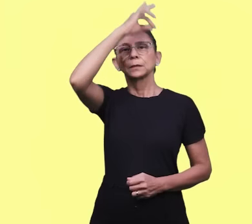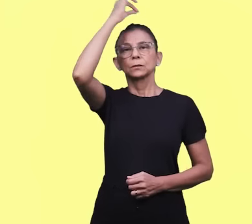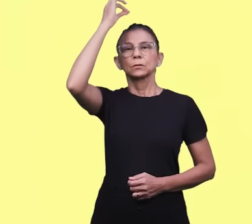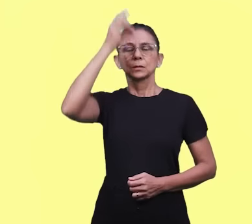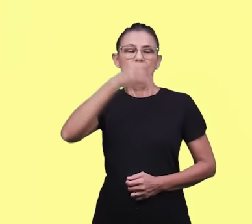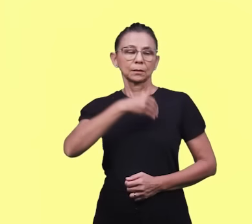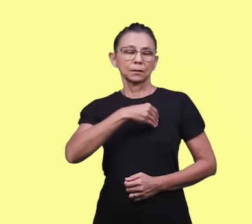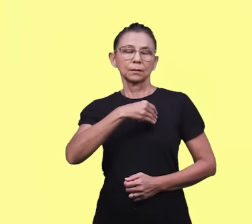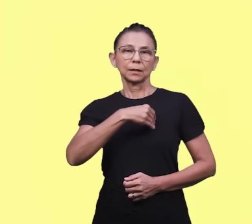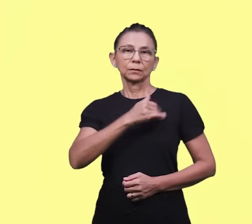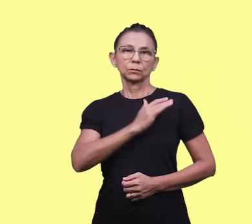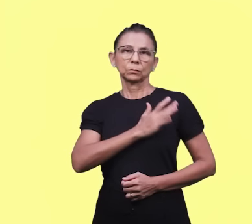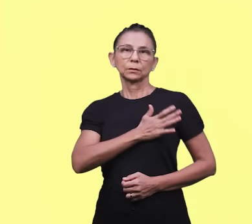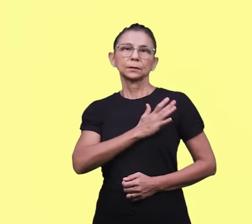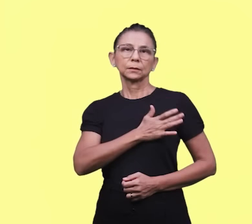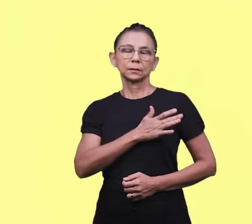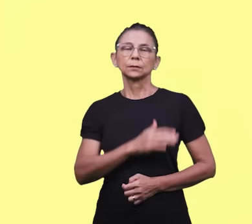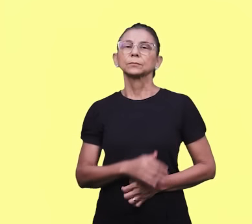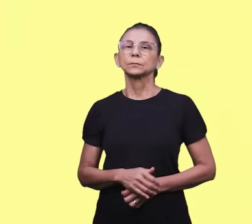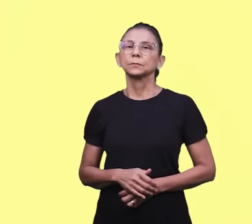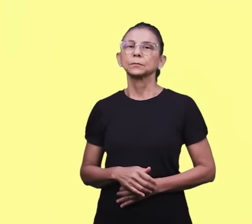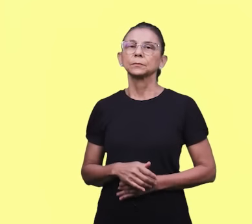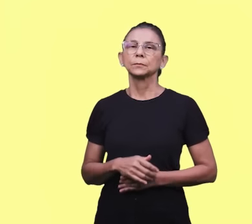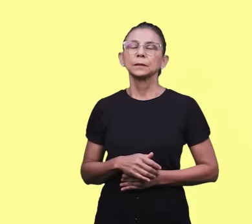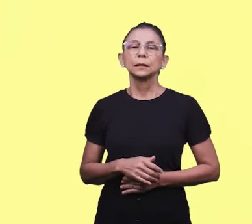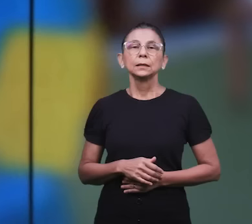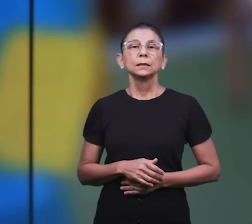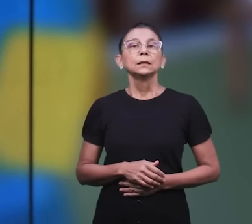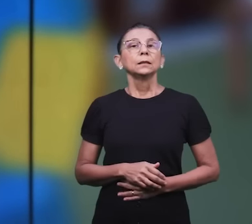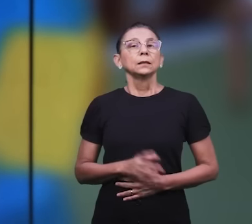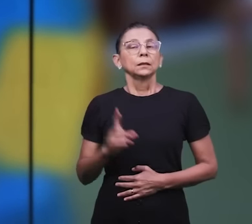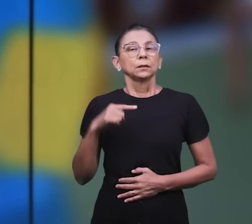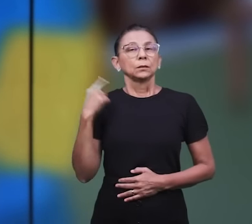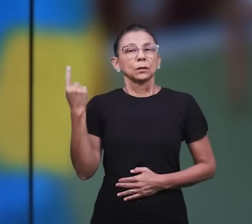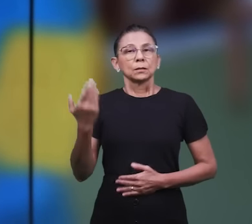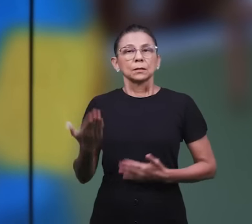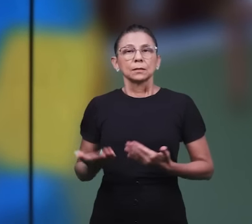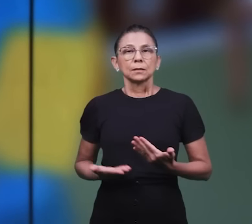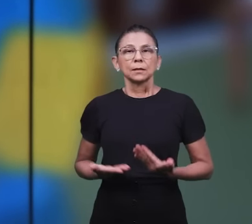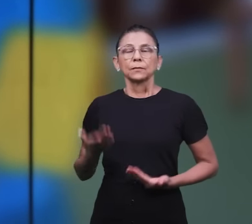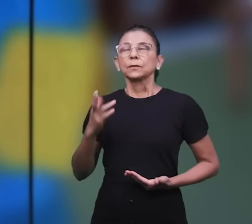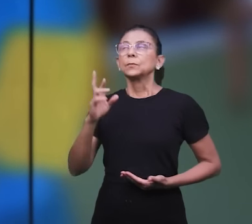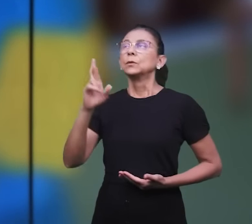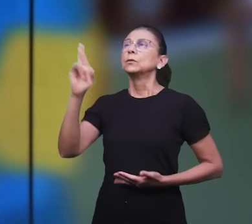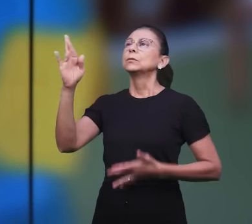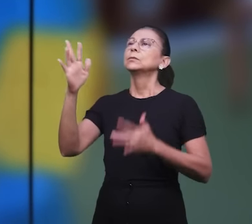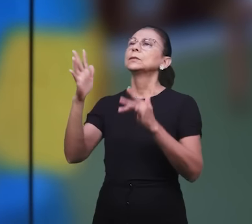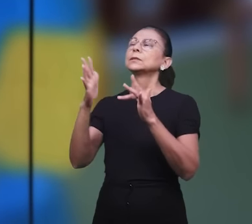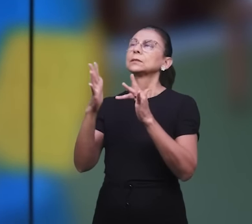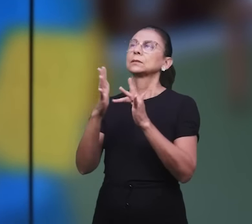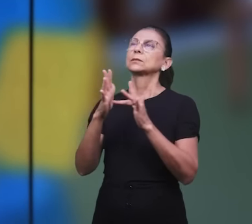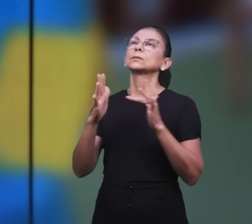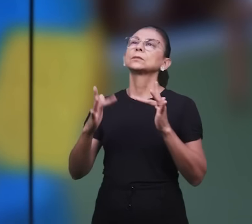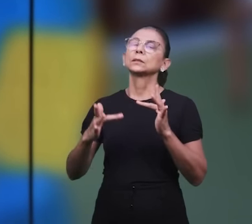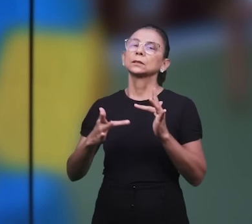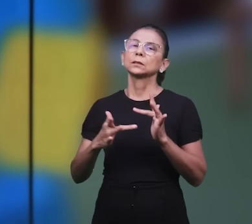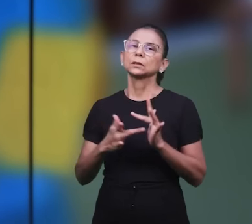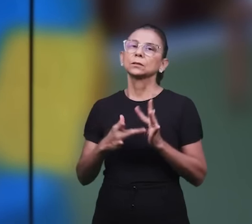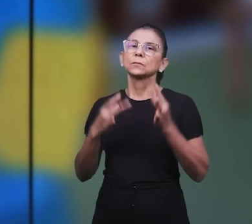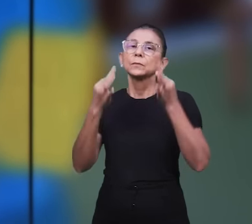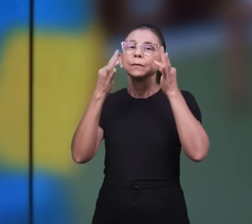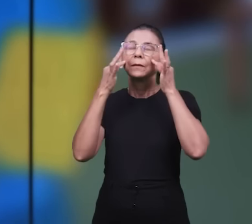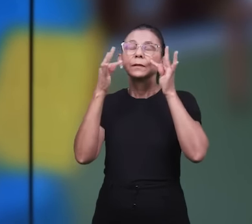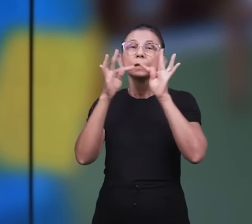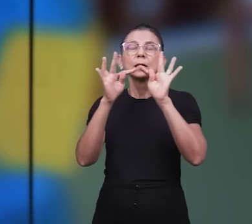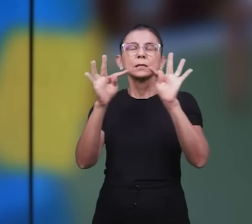o mundo ele está em trevas mas nós nós que somos filhos da luz que é Jesus devemos